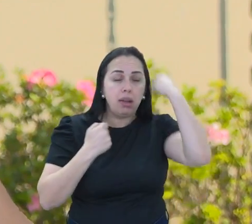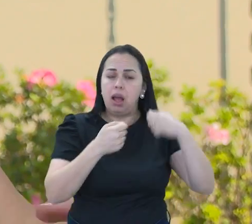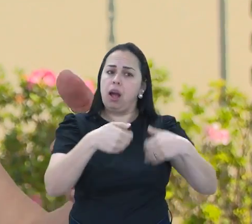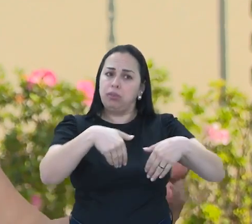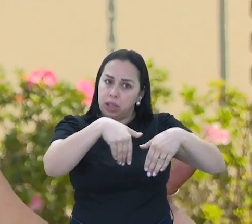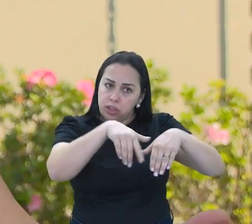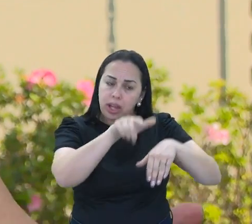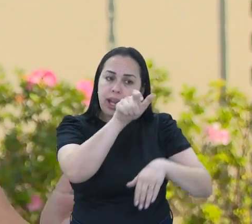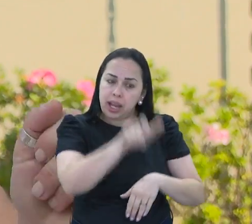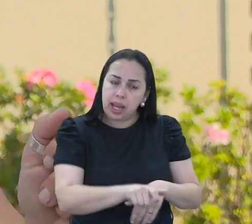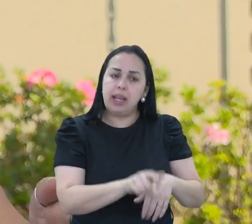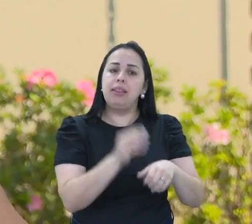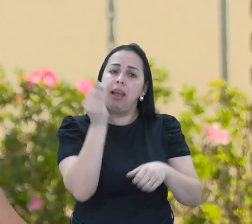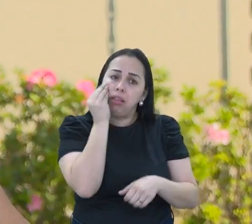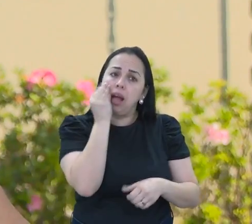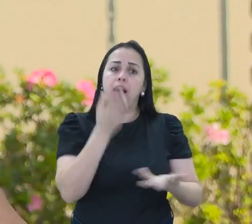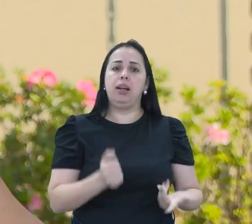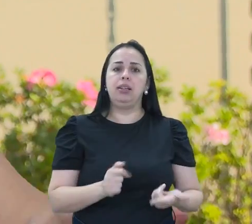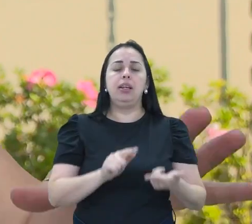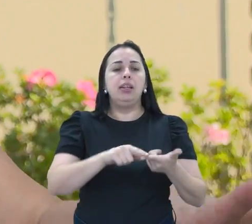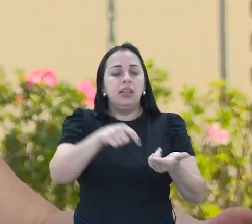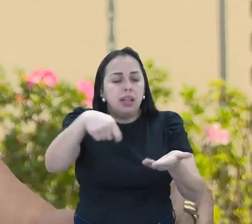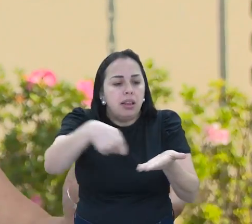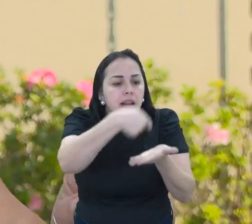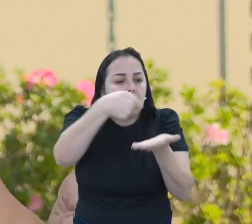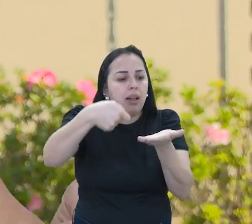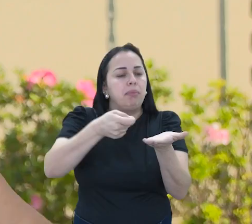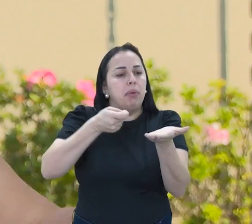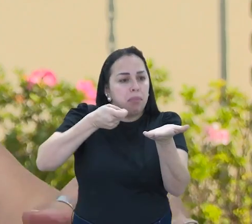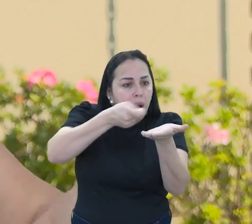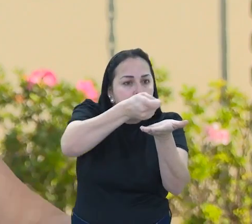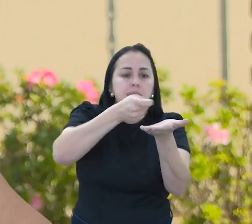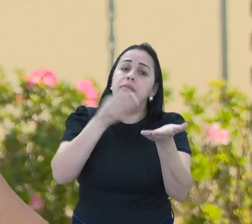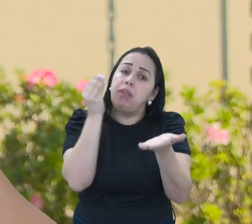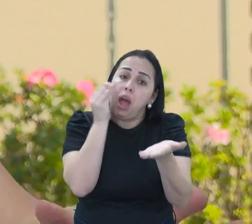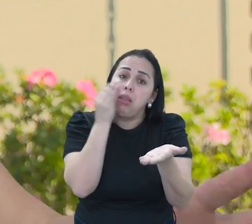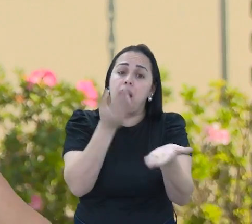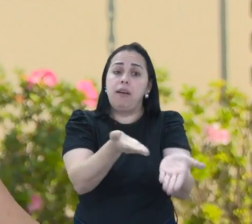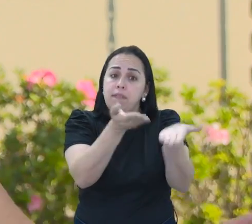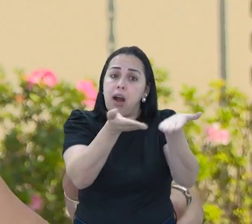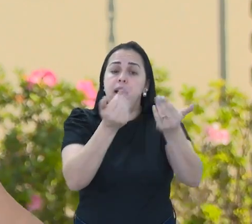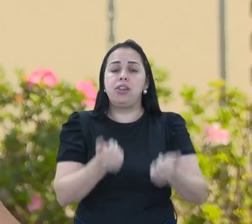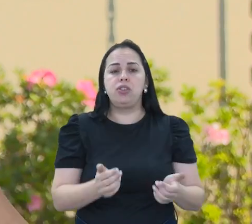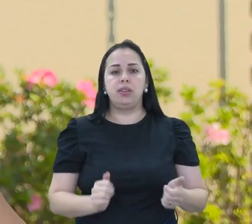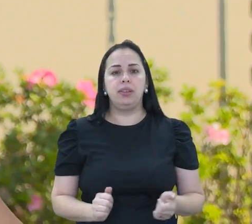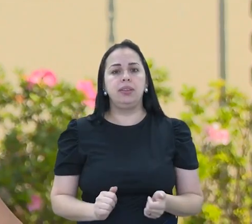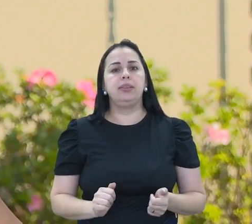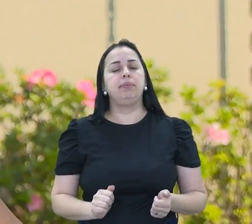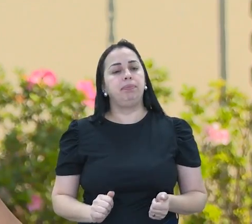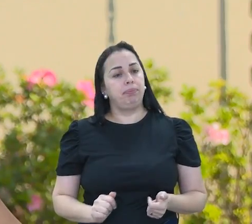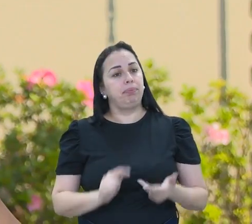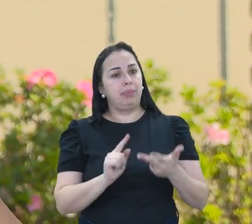dele. Deixa ele tentar comer. Se ele comeu 10 colheradas, você dá o resto, mas deixa ele comer as 10